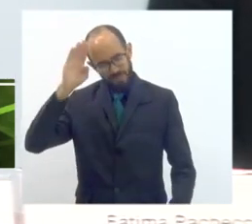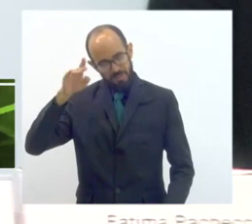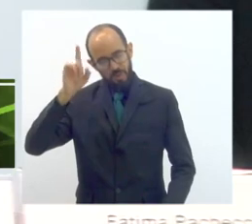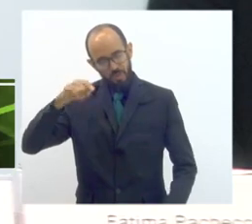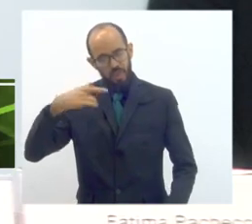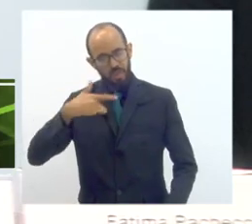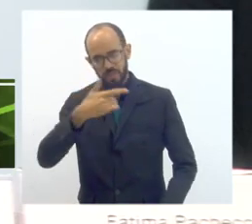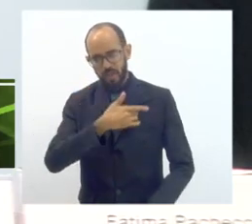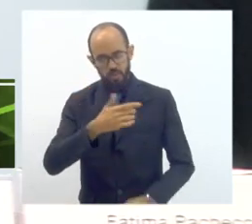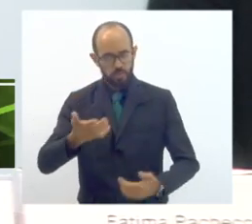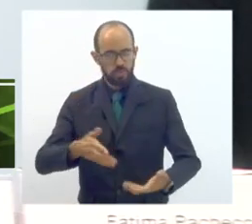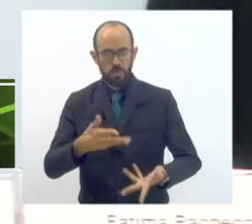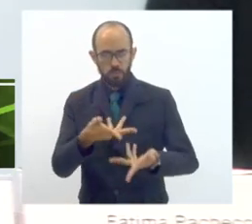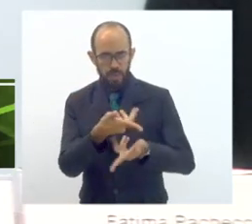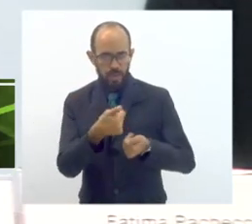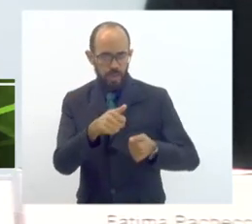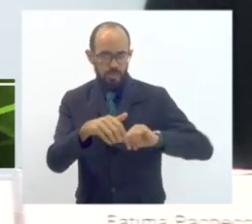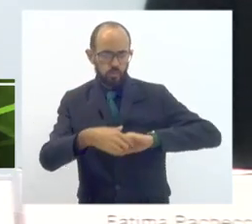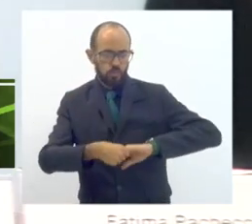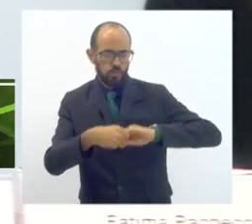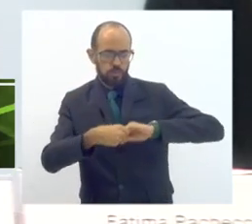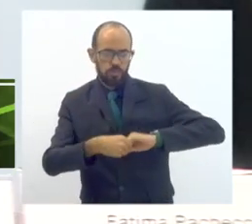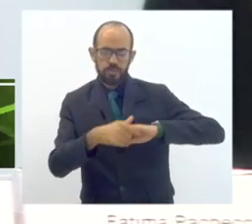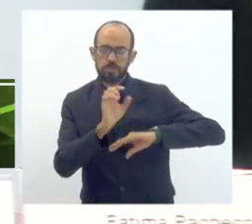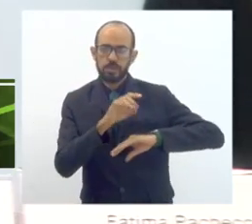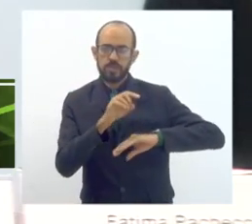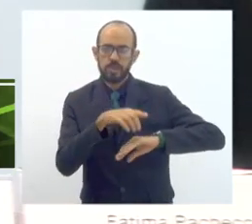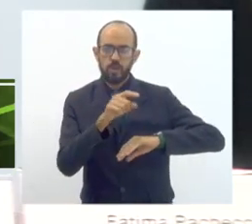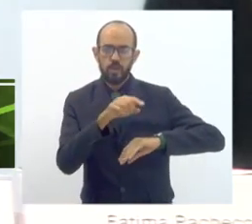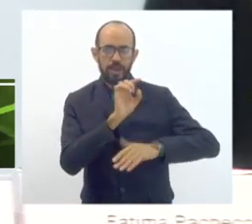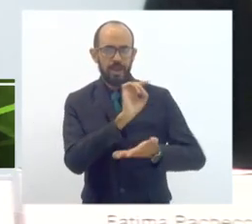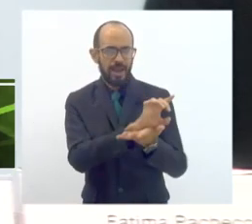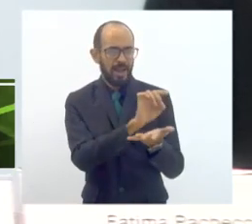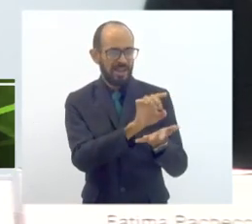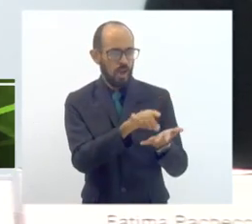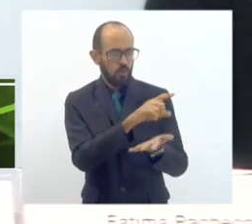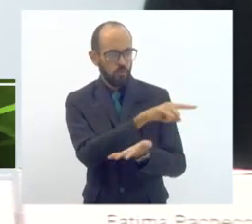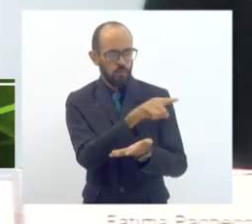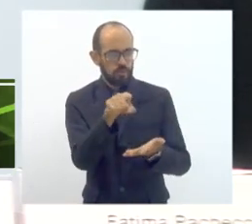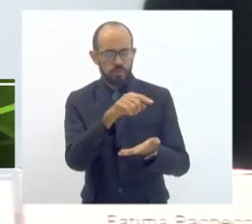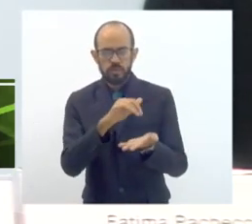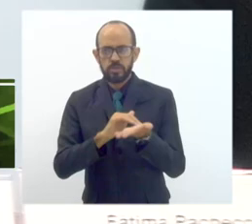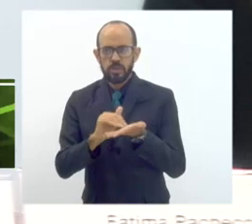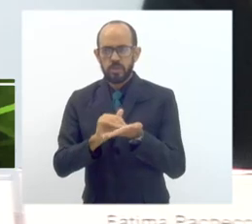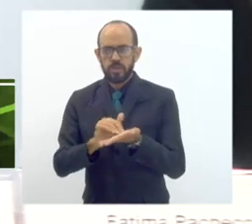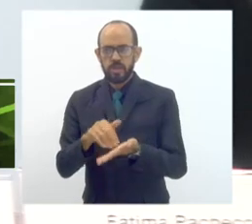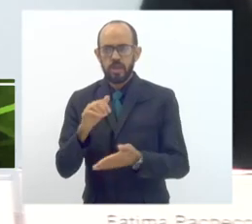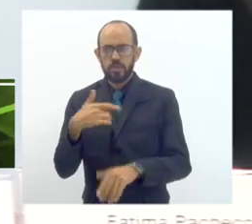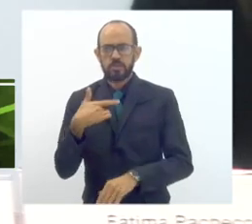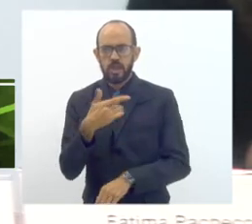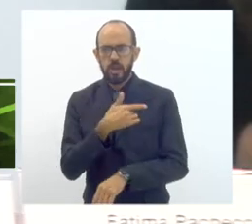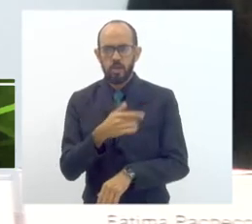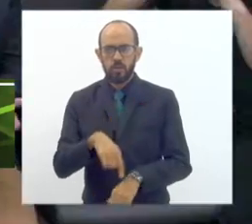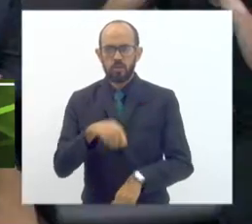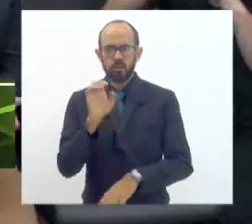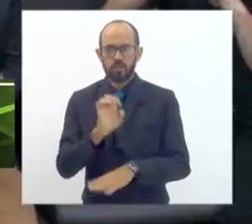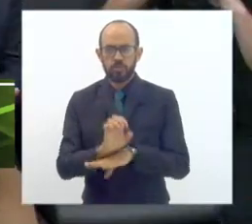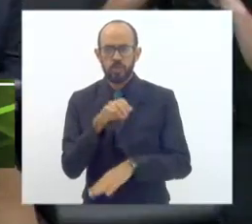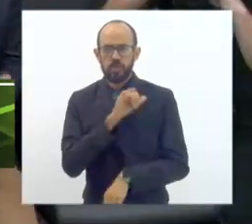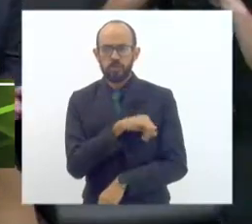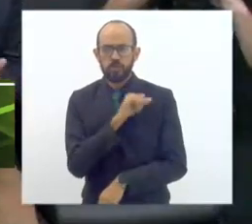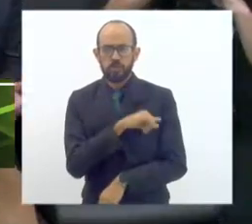merece aqui hoje o cumprimento mais especial dessa manhã são vocês, secretários de Saúde do Estado do Rio de Janeiro. Vocês